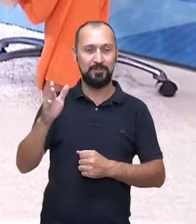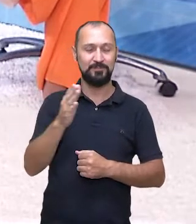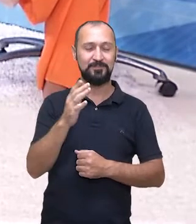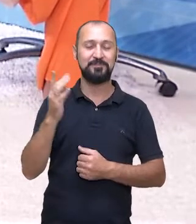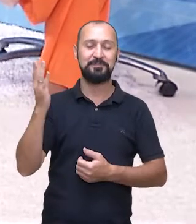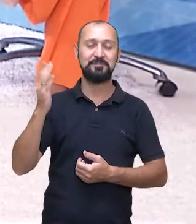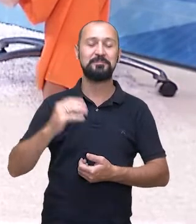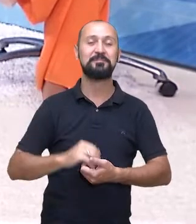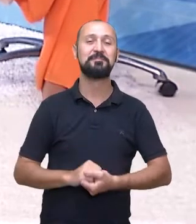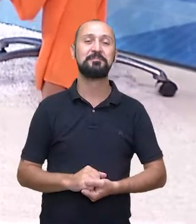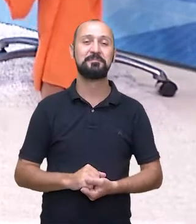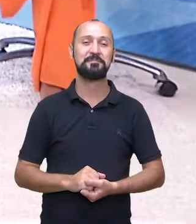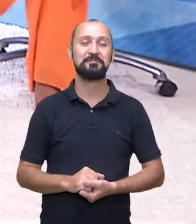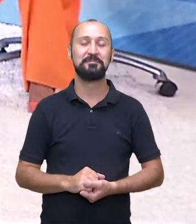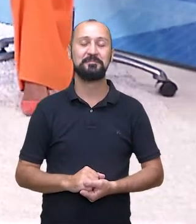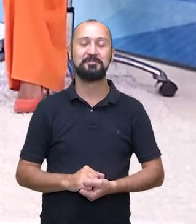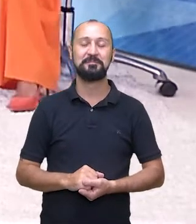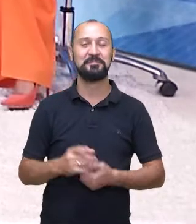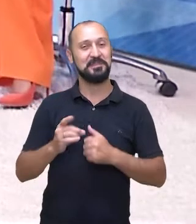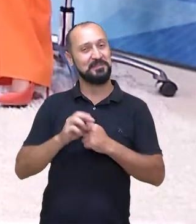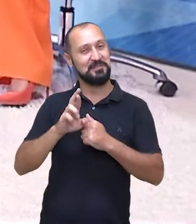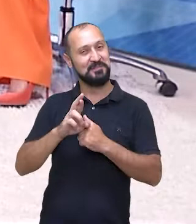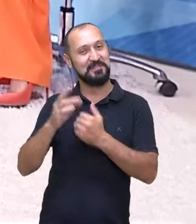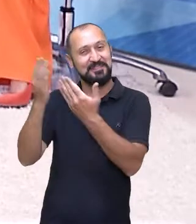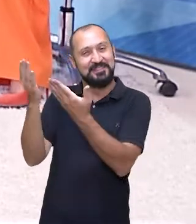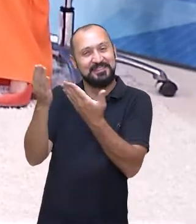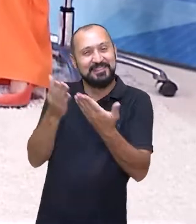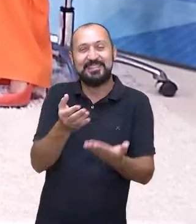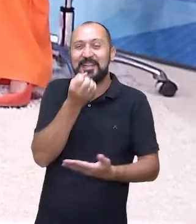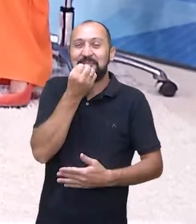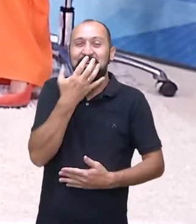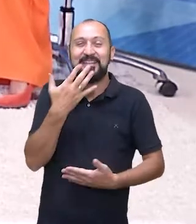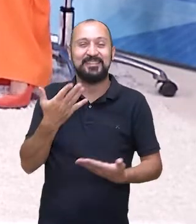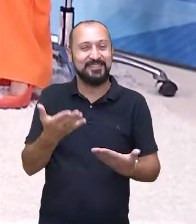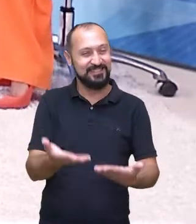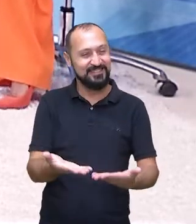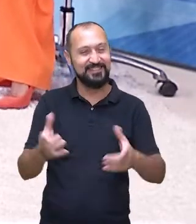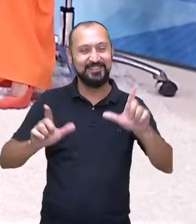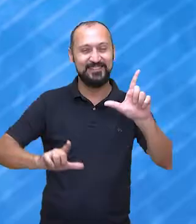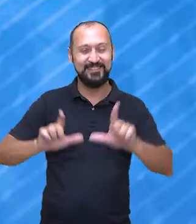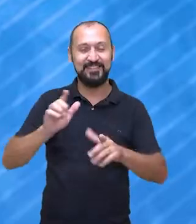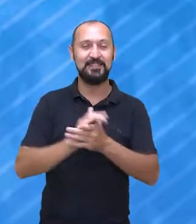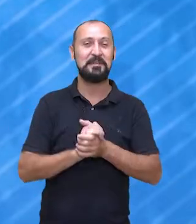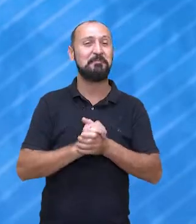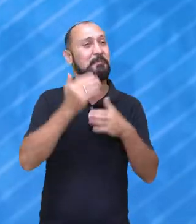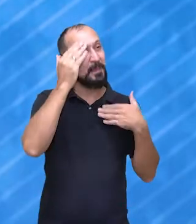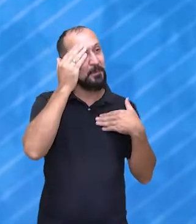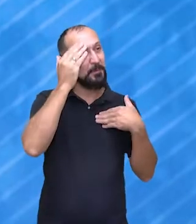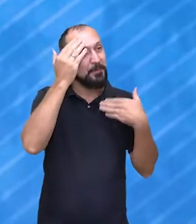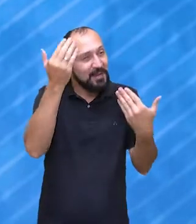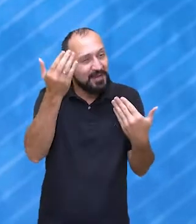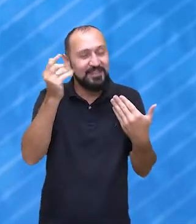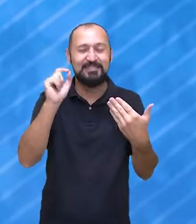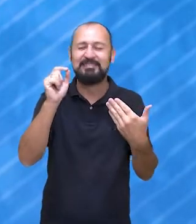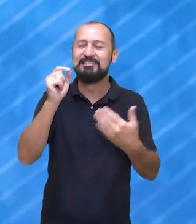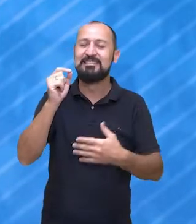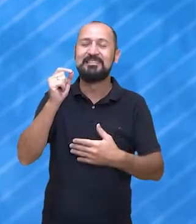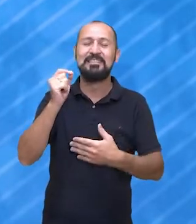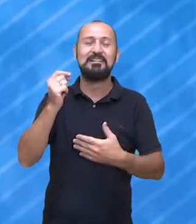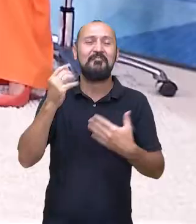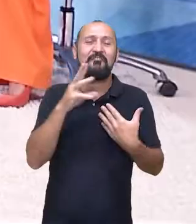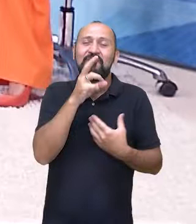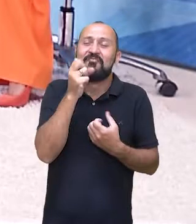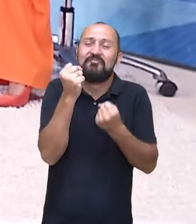Braz andrecovicz que poupe Camargo Doutora seja muito bem-vinda nosso programa Ah obrigada eu quero